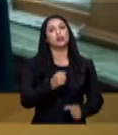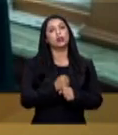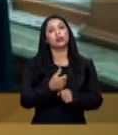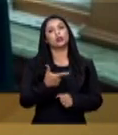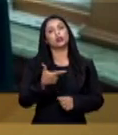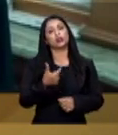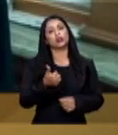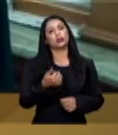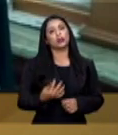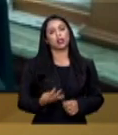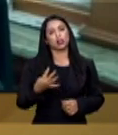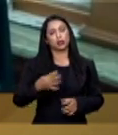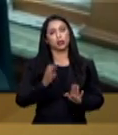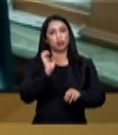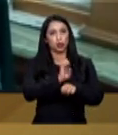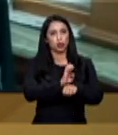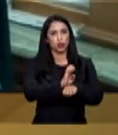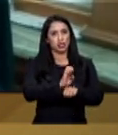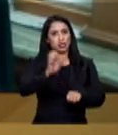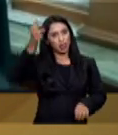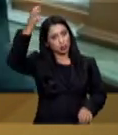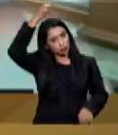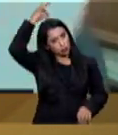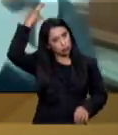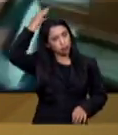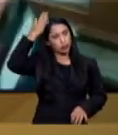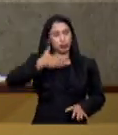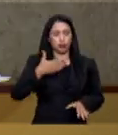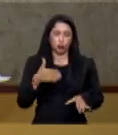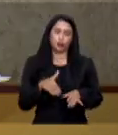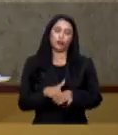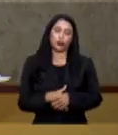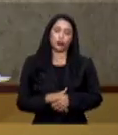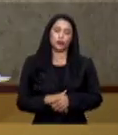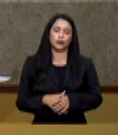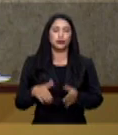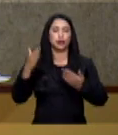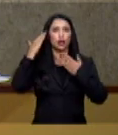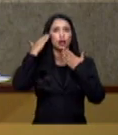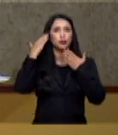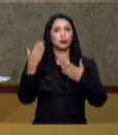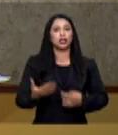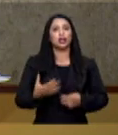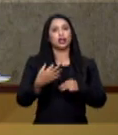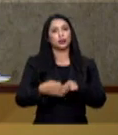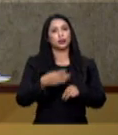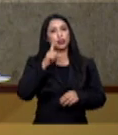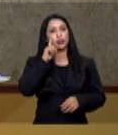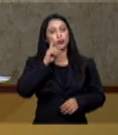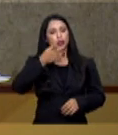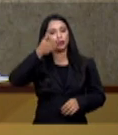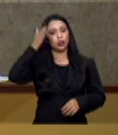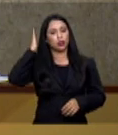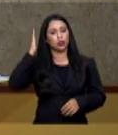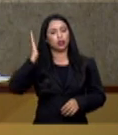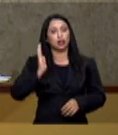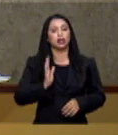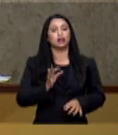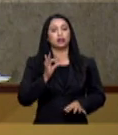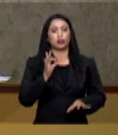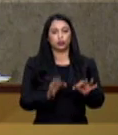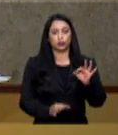772/2014 do Estado do Espírito Santo. É como voto. Muito obrigado, ministro Marco Aurélio. Vossa Excelência